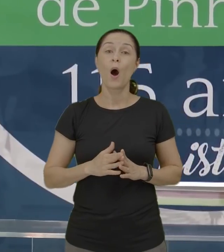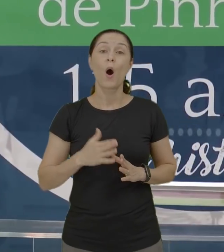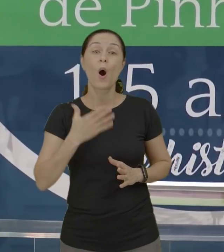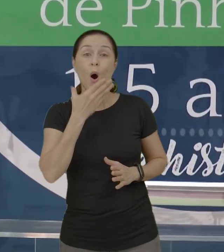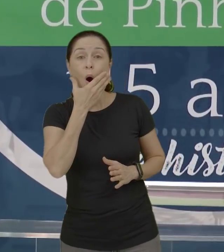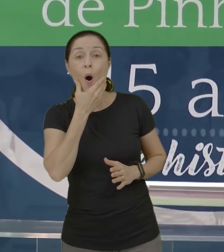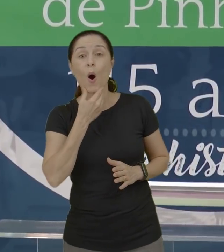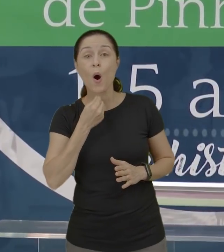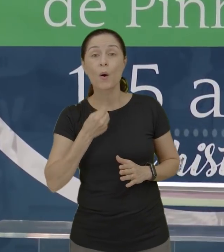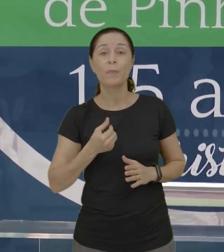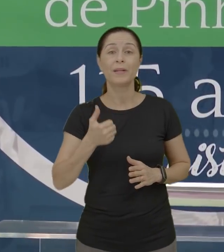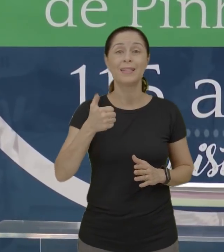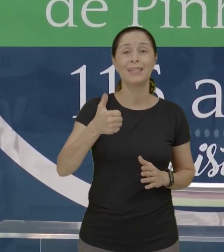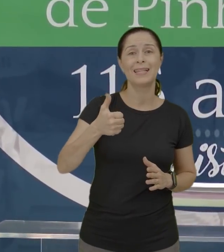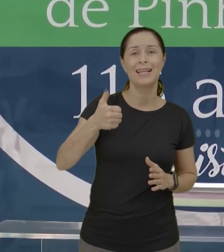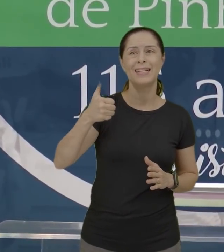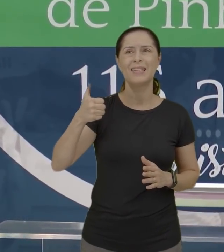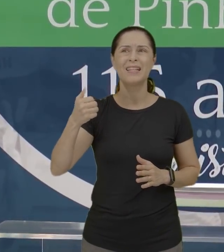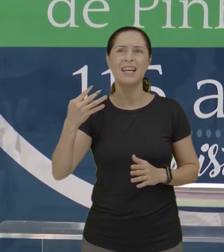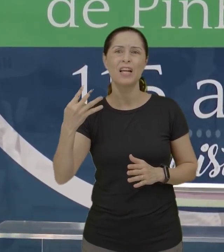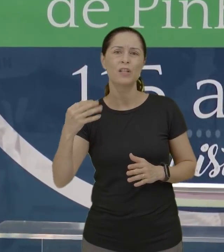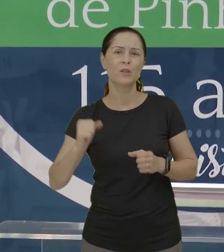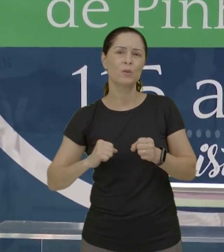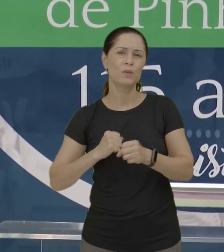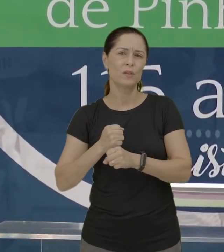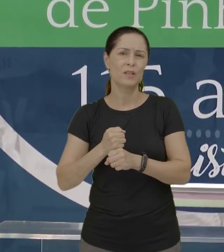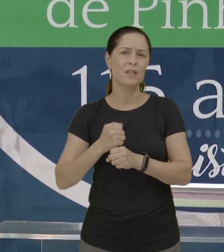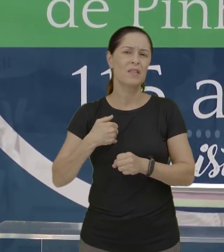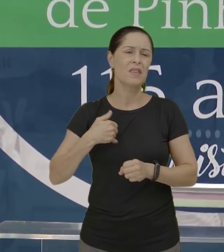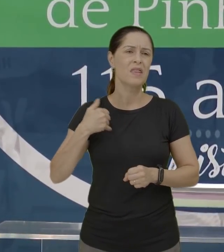anos. Quem deveria ter mais força?